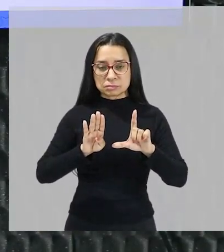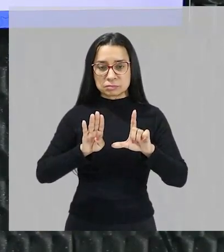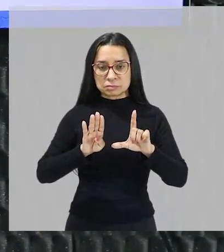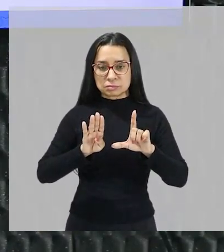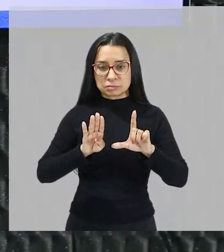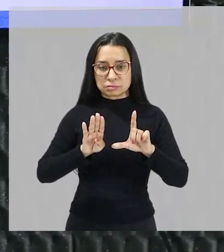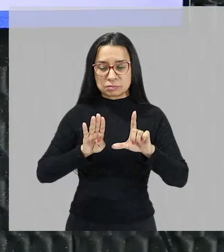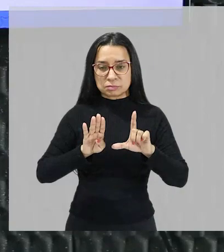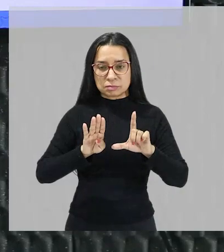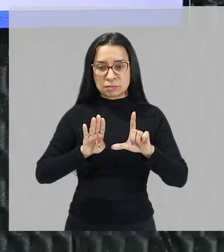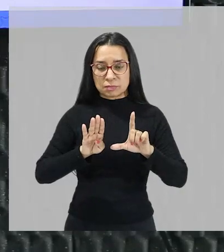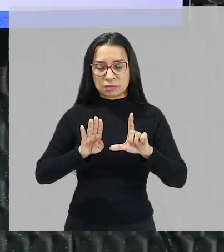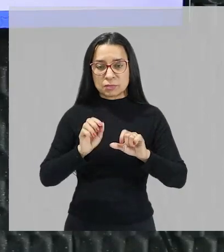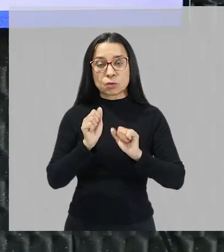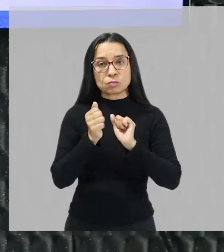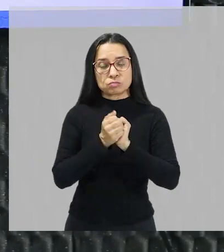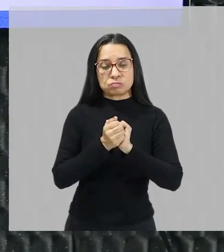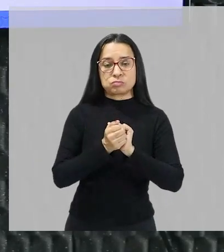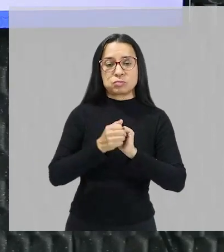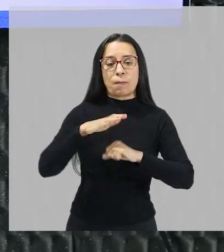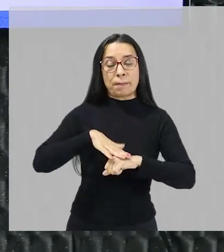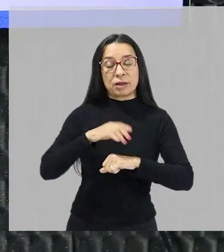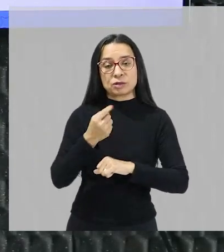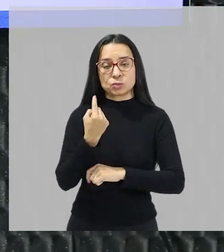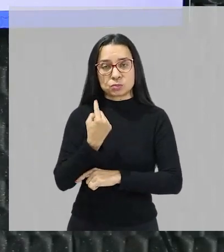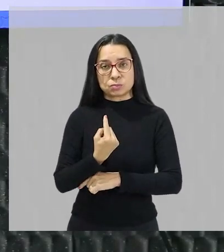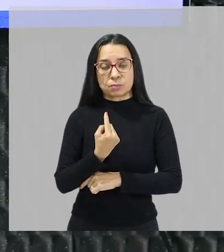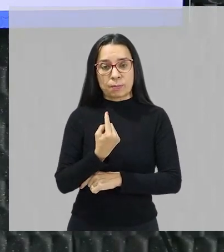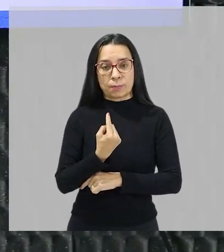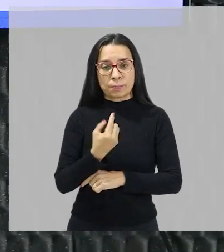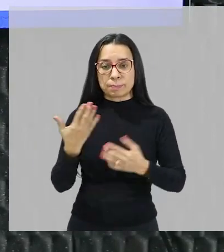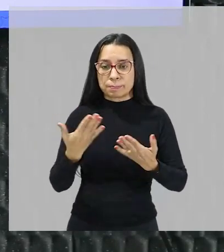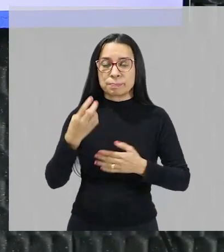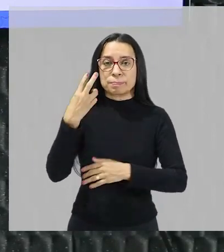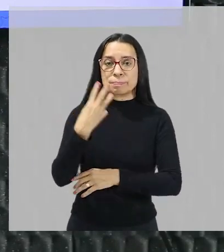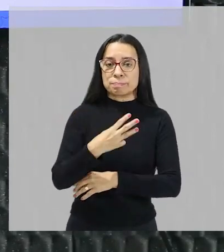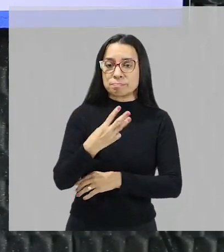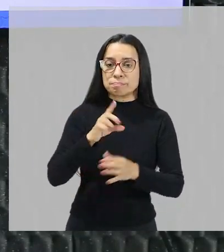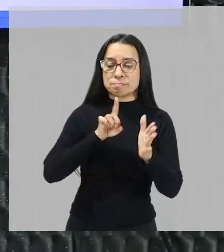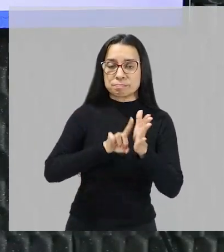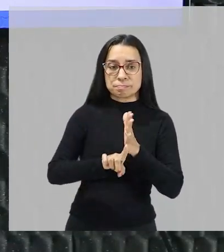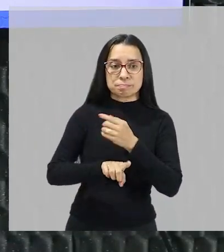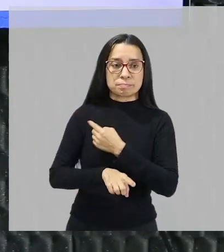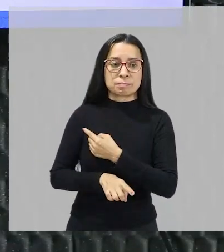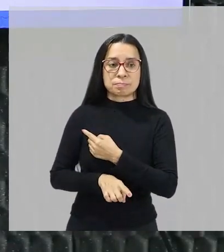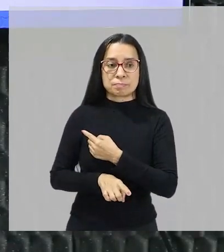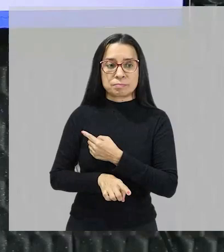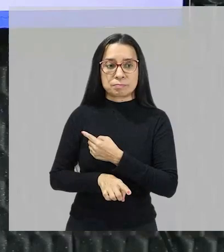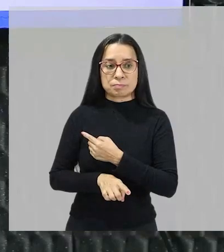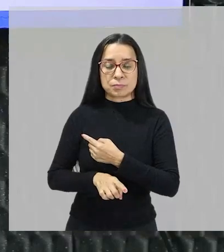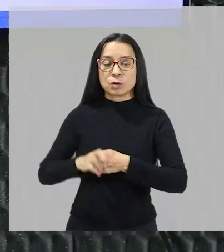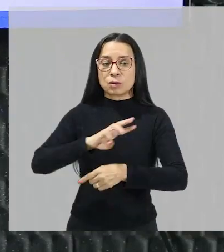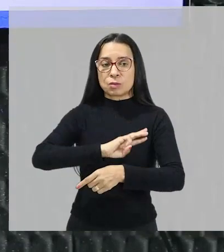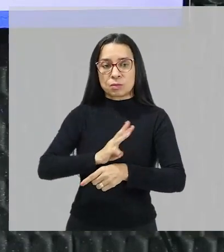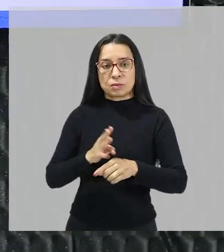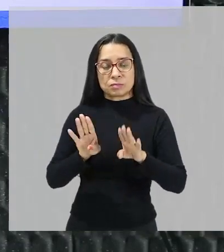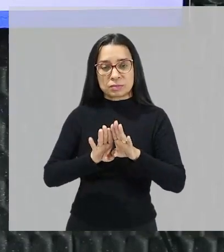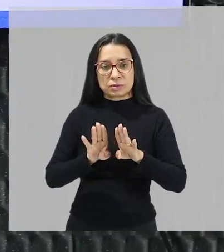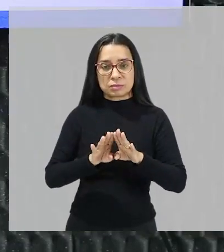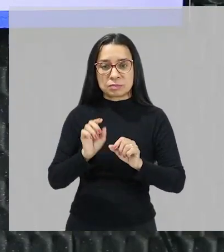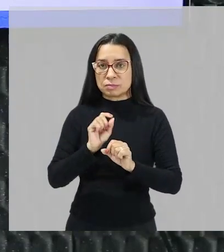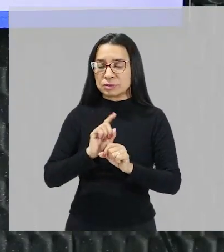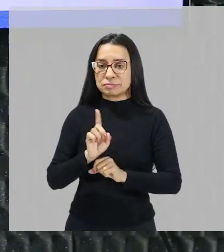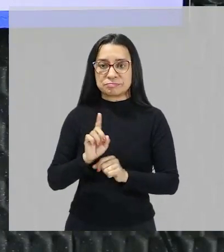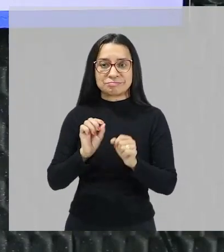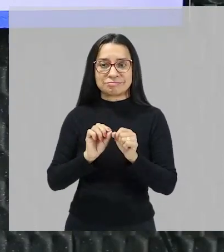Acertamos mais uma juntos. Vamos para a terceira questão da aula de hoje. Questão da UEMA também não faz muito